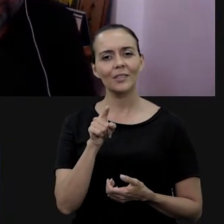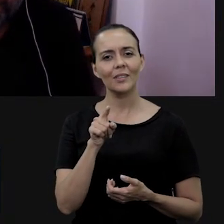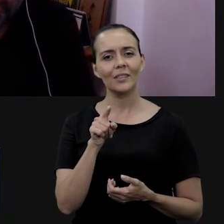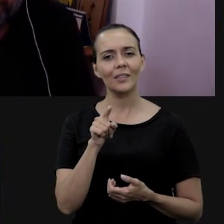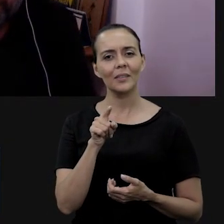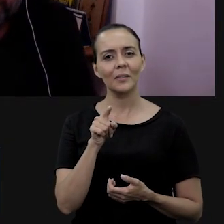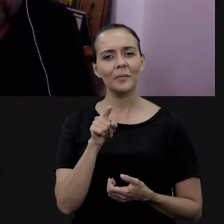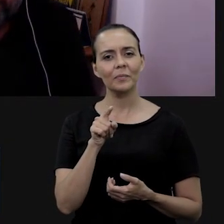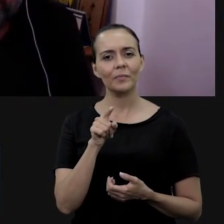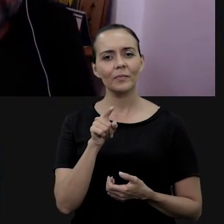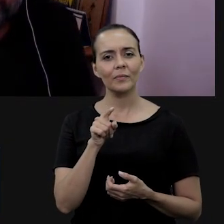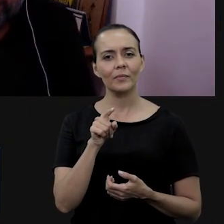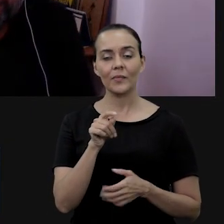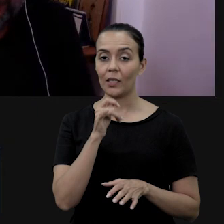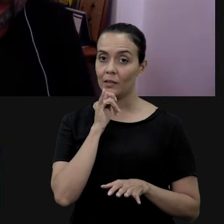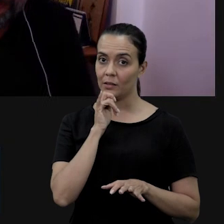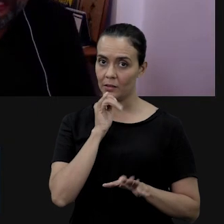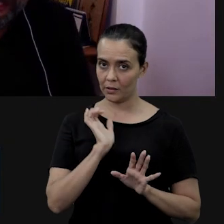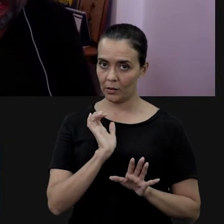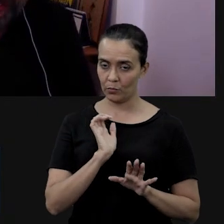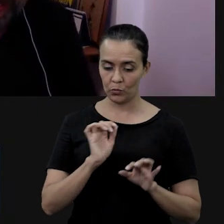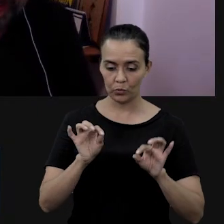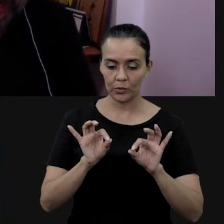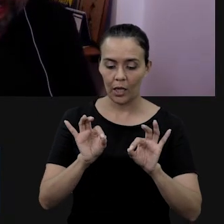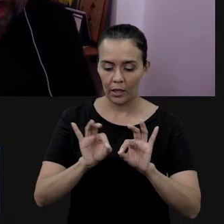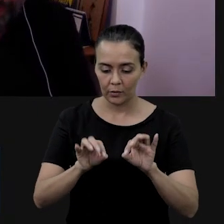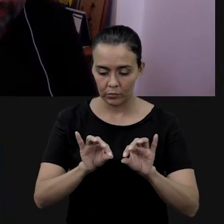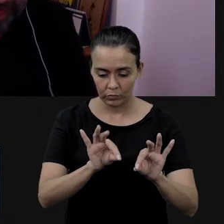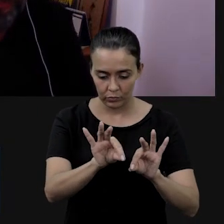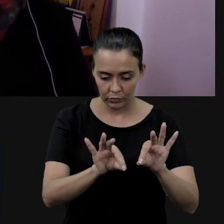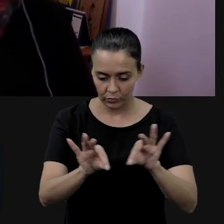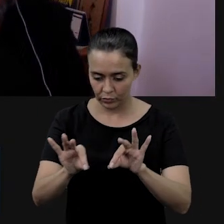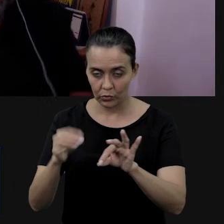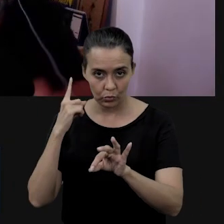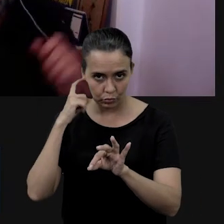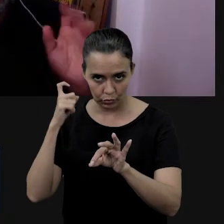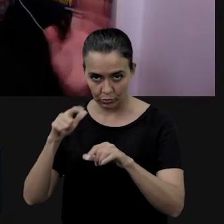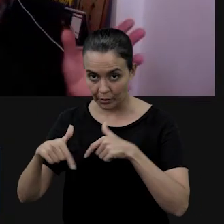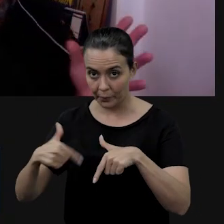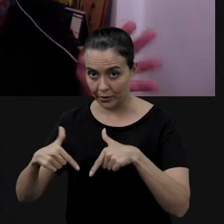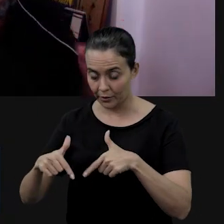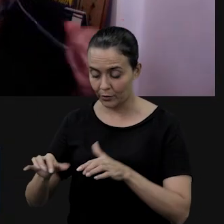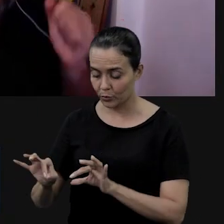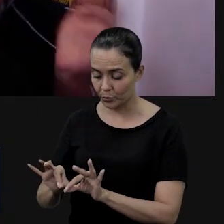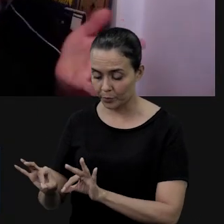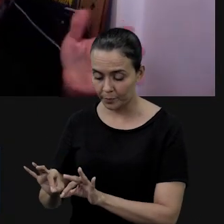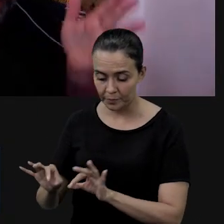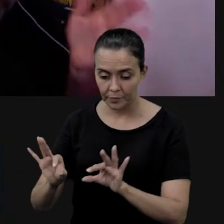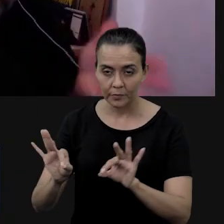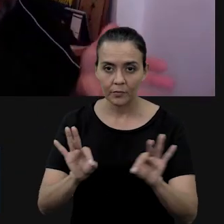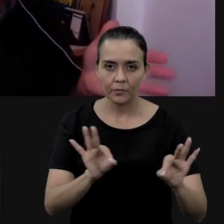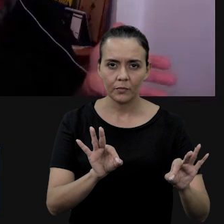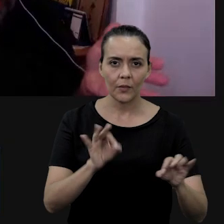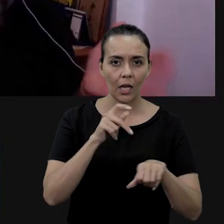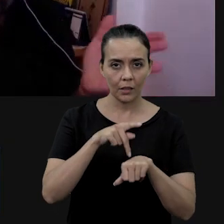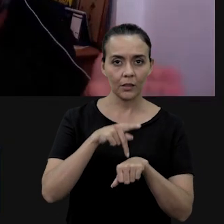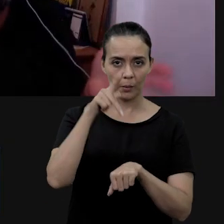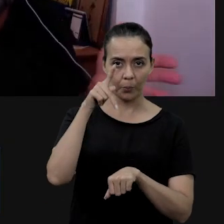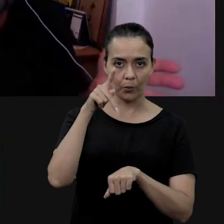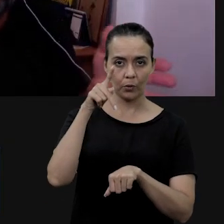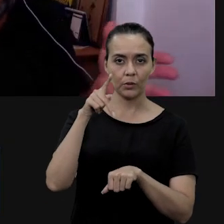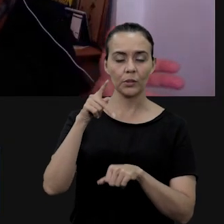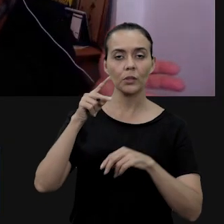Você você tá montando um banco de sons e você tá, enfim, você está no job